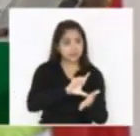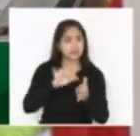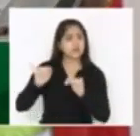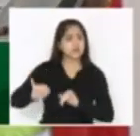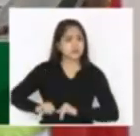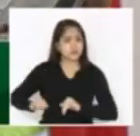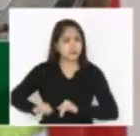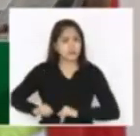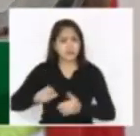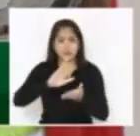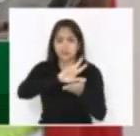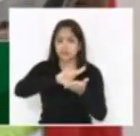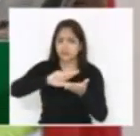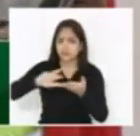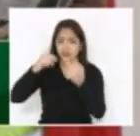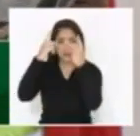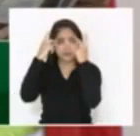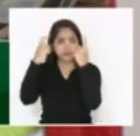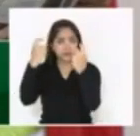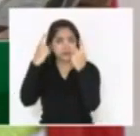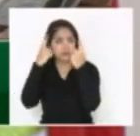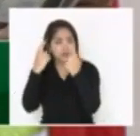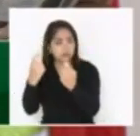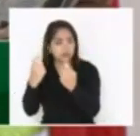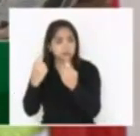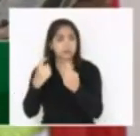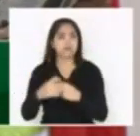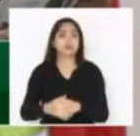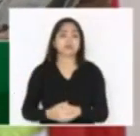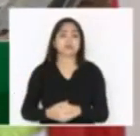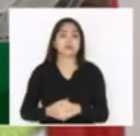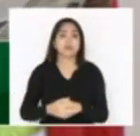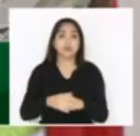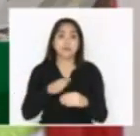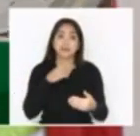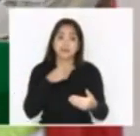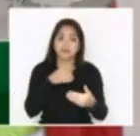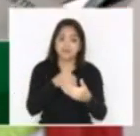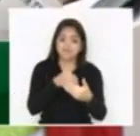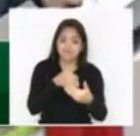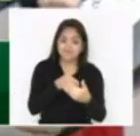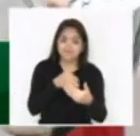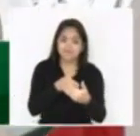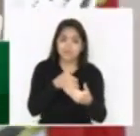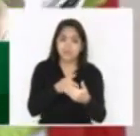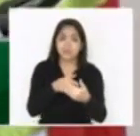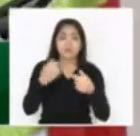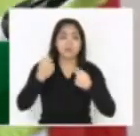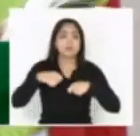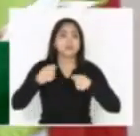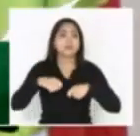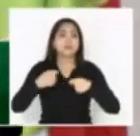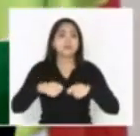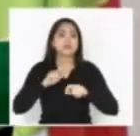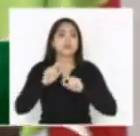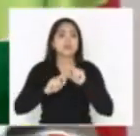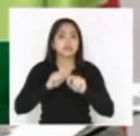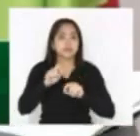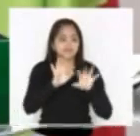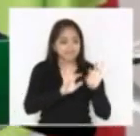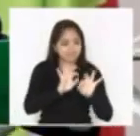violência. Ela depende que, para enfrentar essa condição, é necessário se